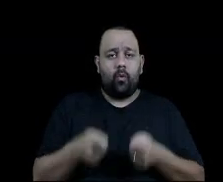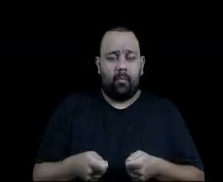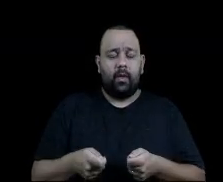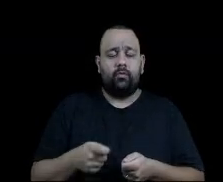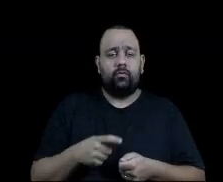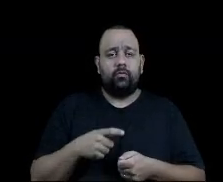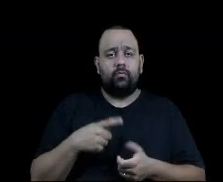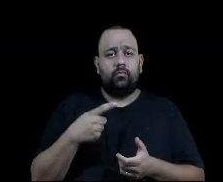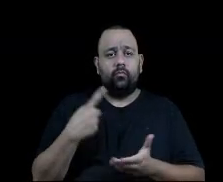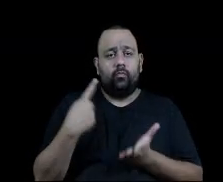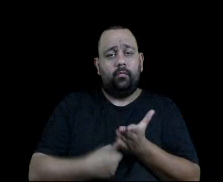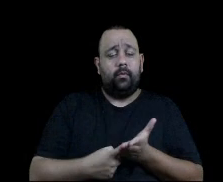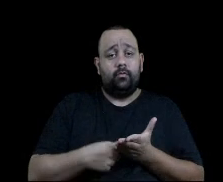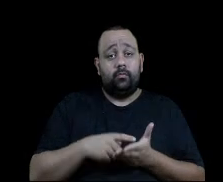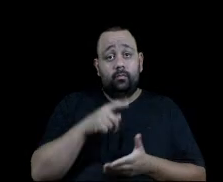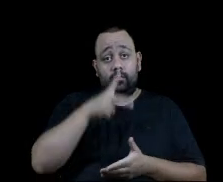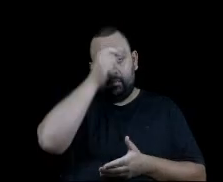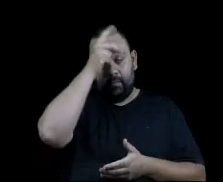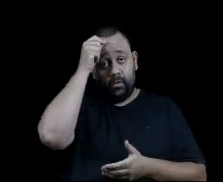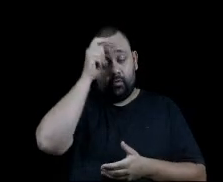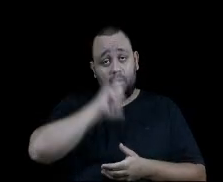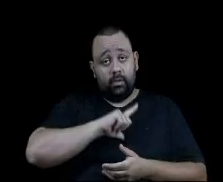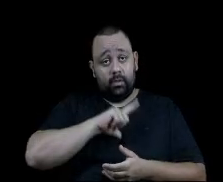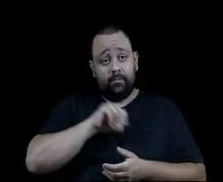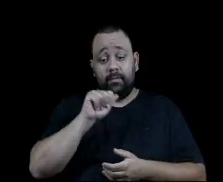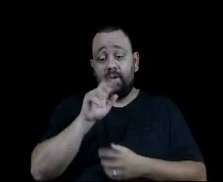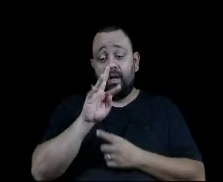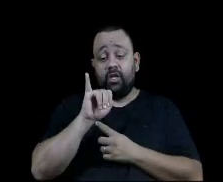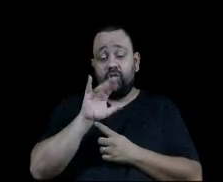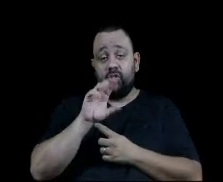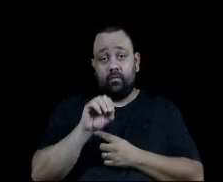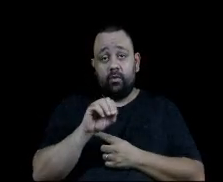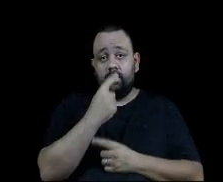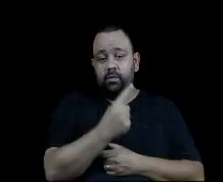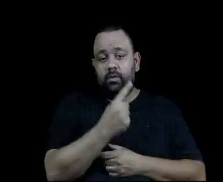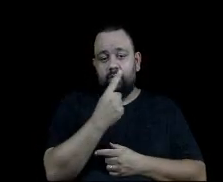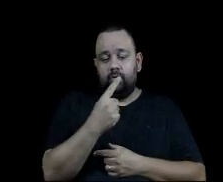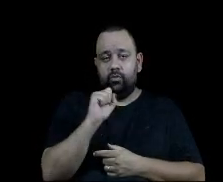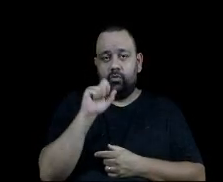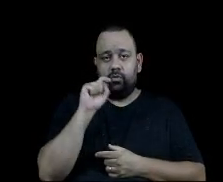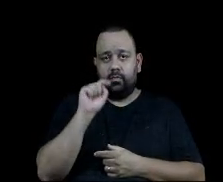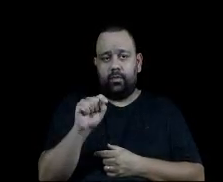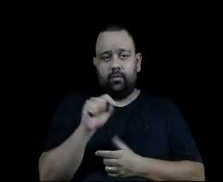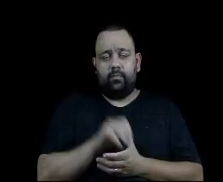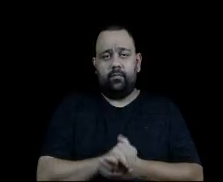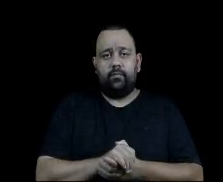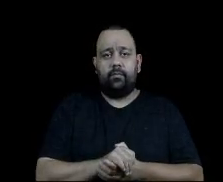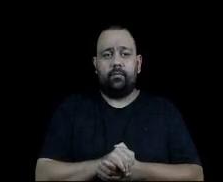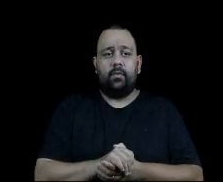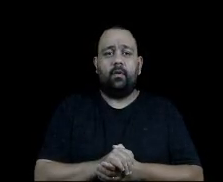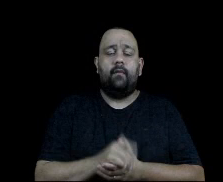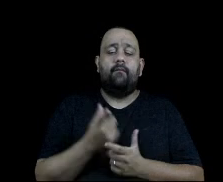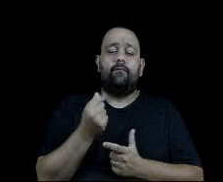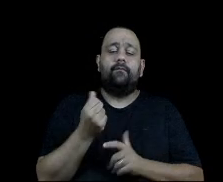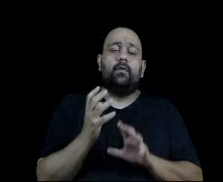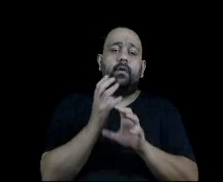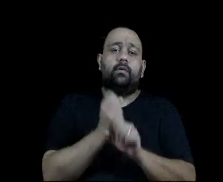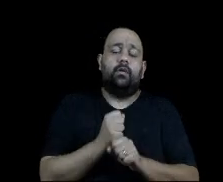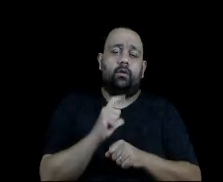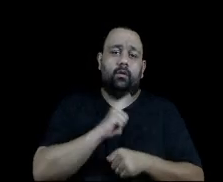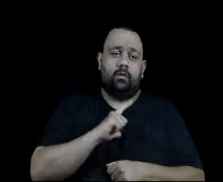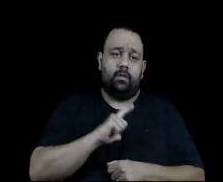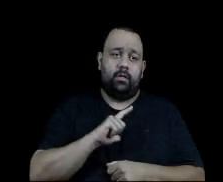comprometimentos que a prefeitura tem. Então, a gente tem de ativo 118 mil, que foi o que fechou,